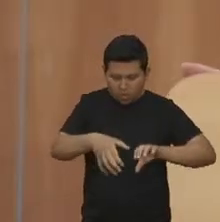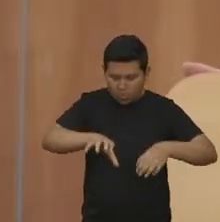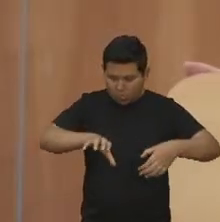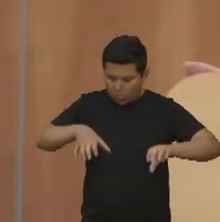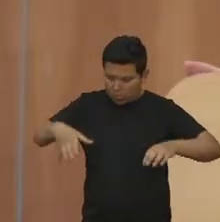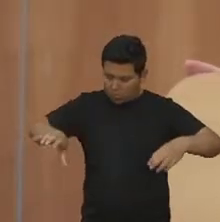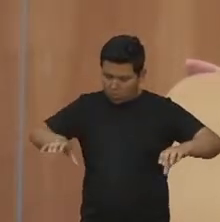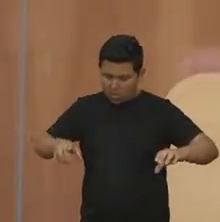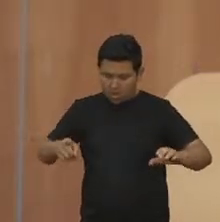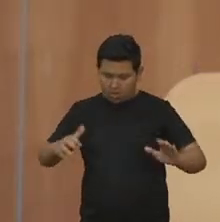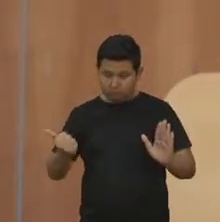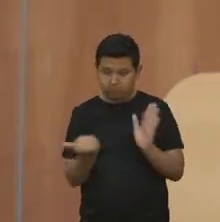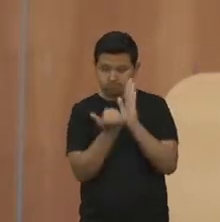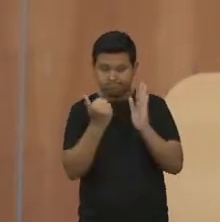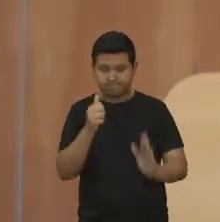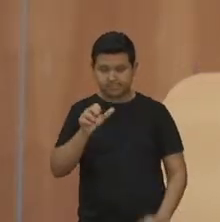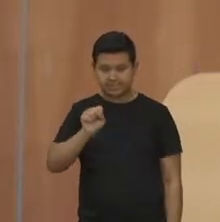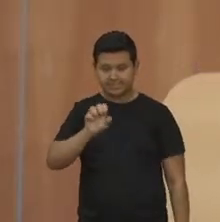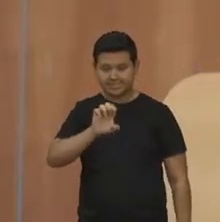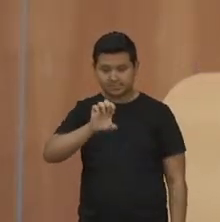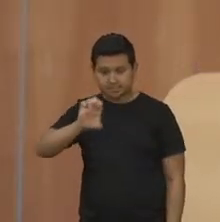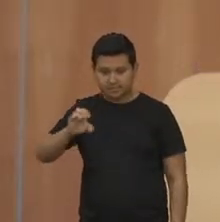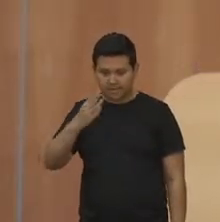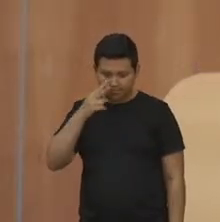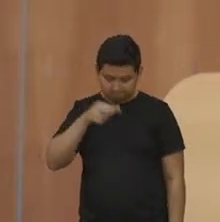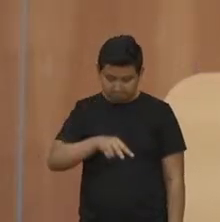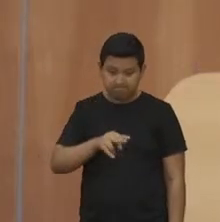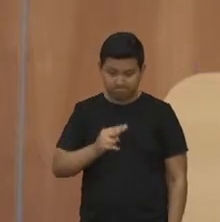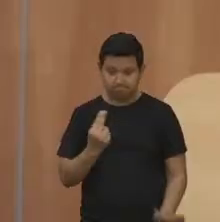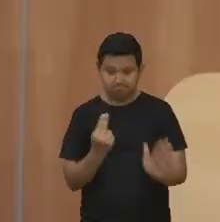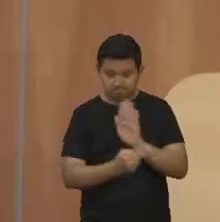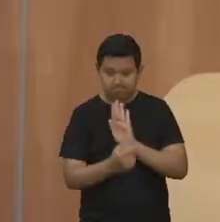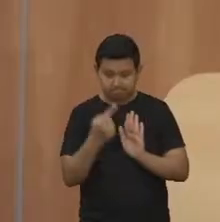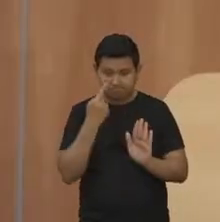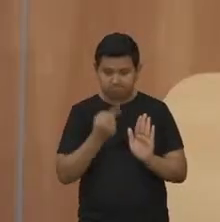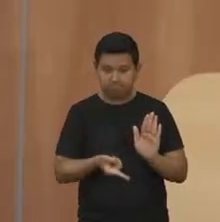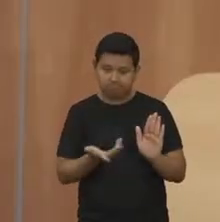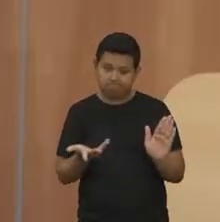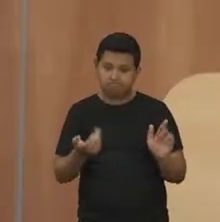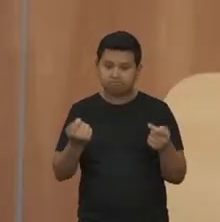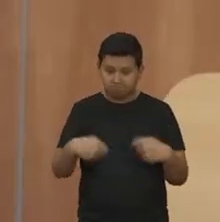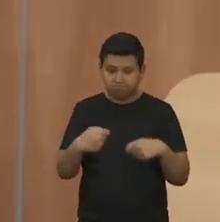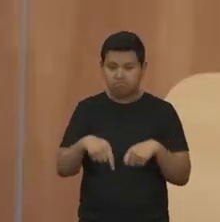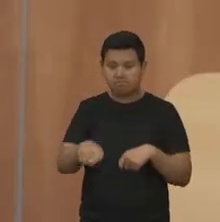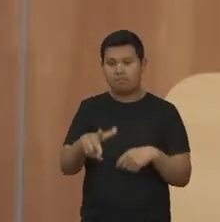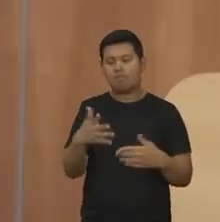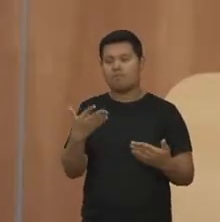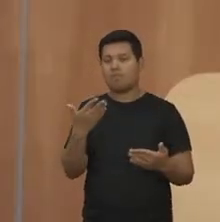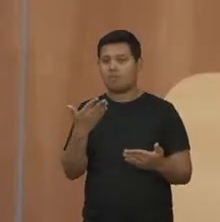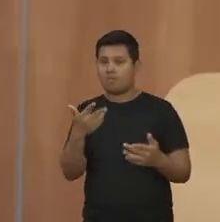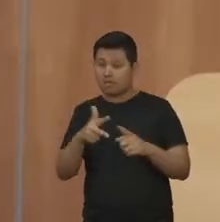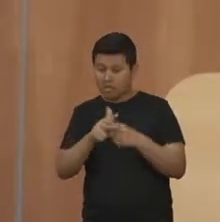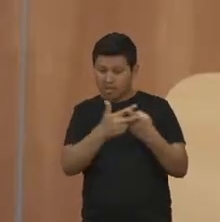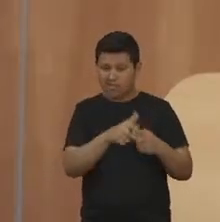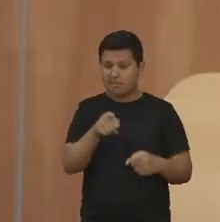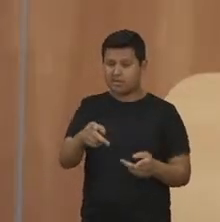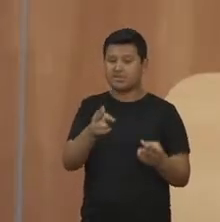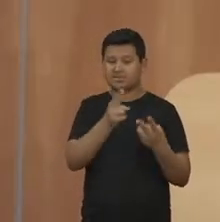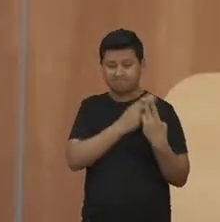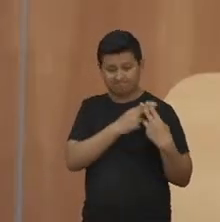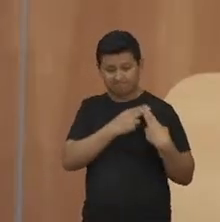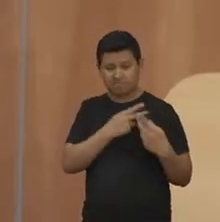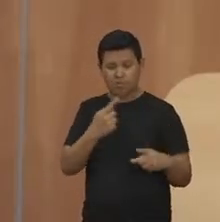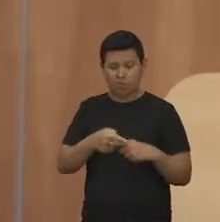Então, pelo menos tem que ter uma investigação, tem que se instaurar aí um procedimento para apurar de quem é a responsabilidade pela